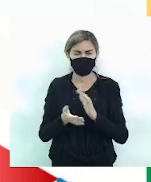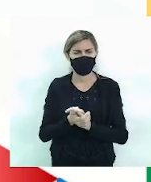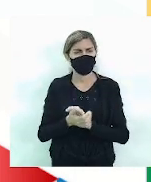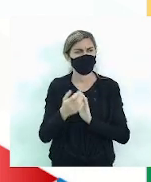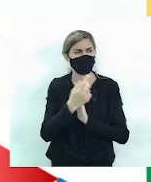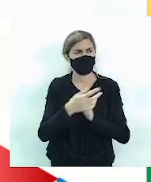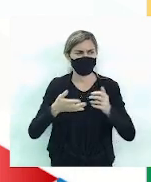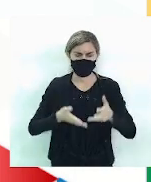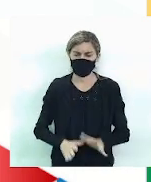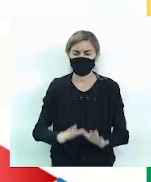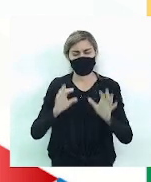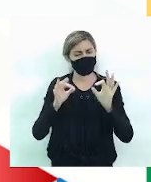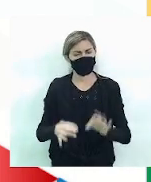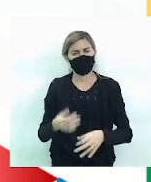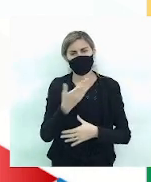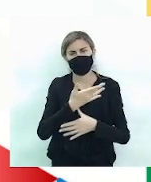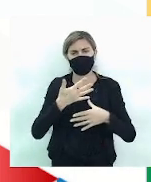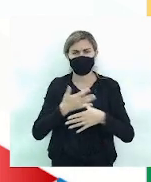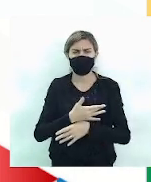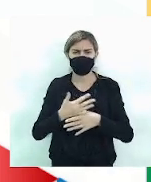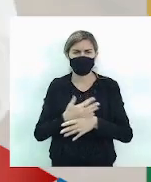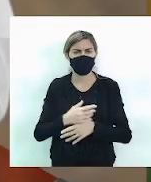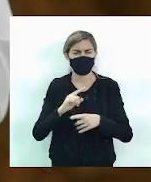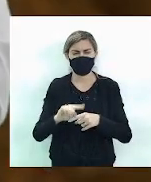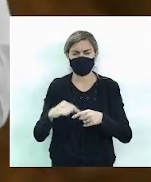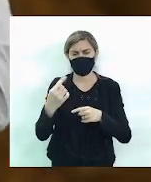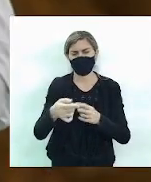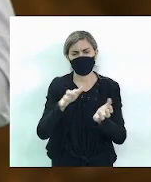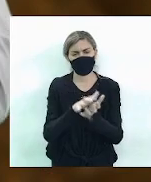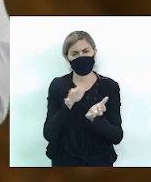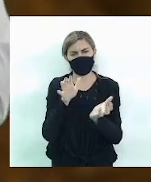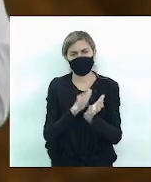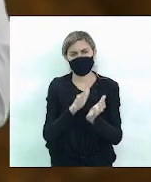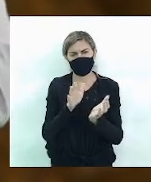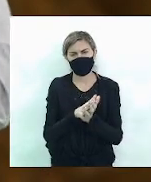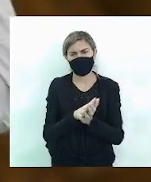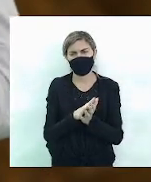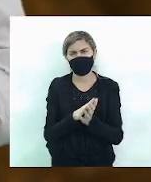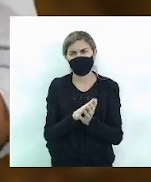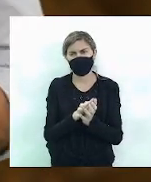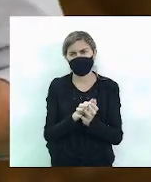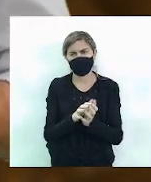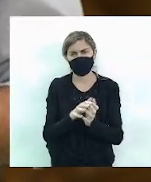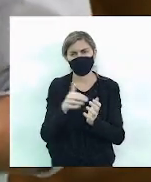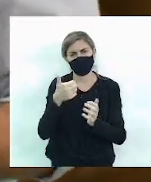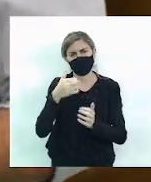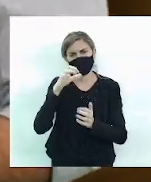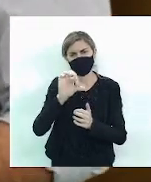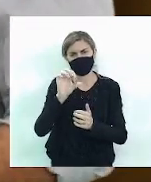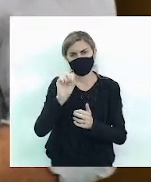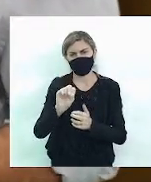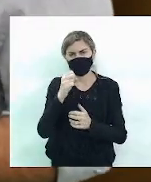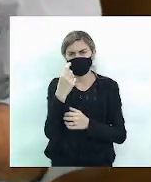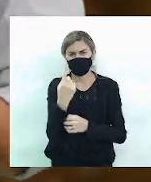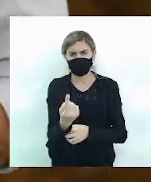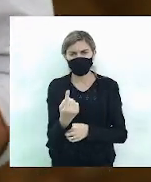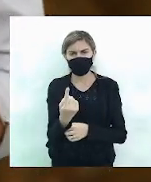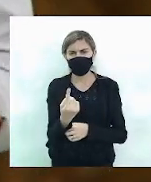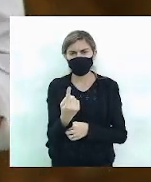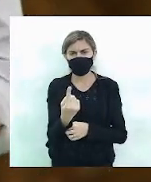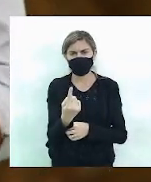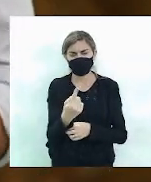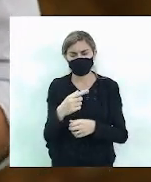ele nasceu exatamente nessa cidade. Posteriormente veio até a Recife. Em 1981,